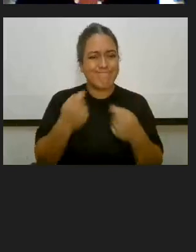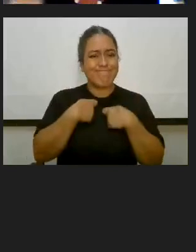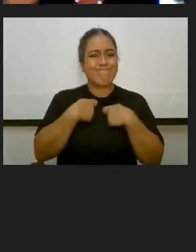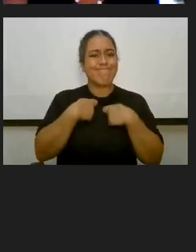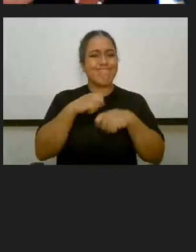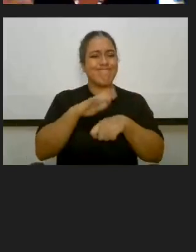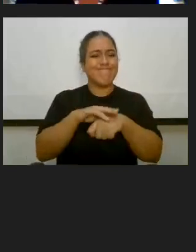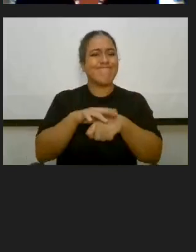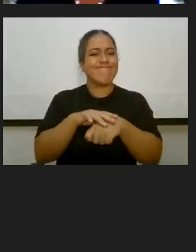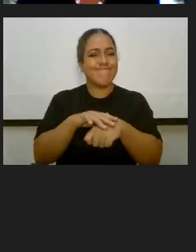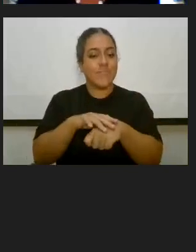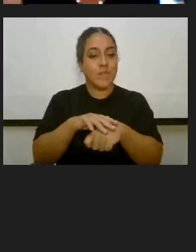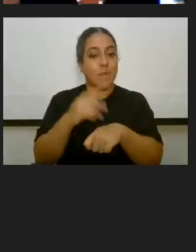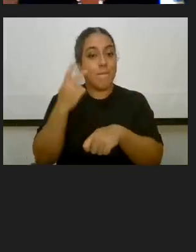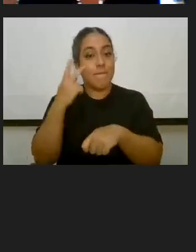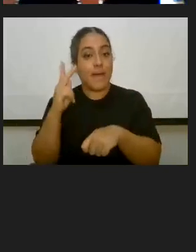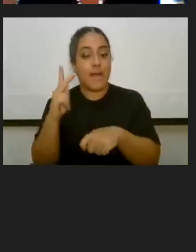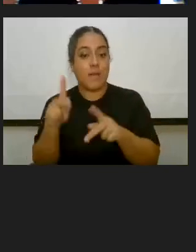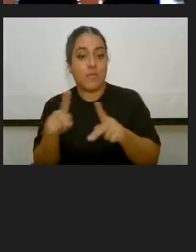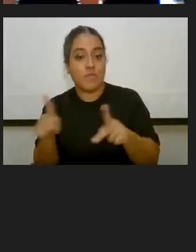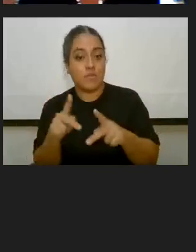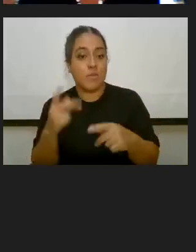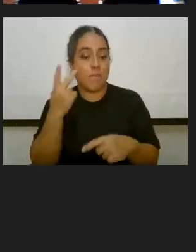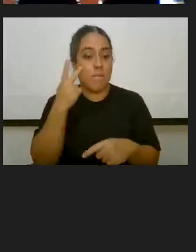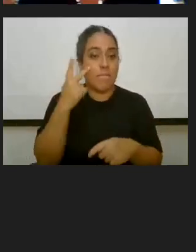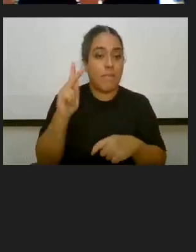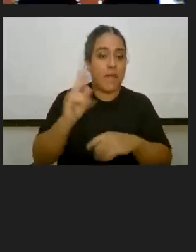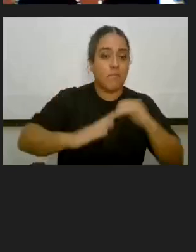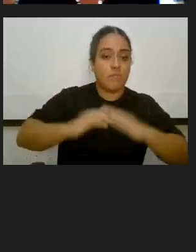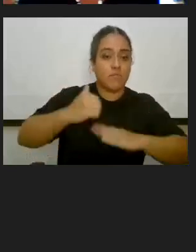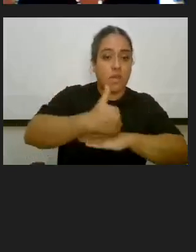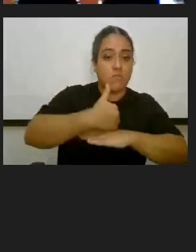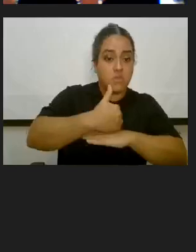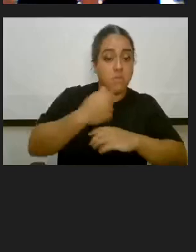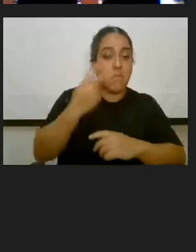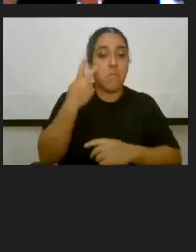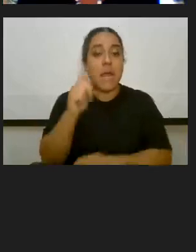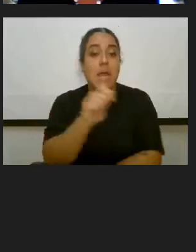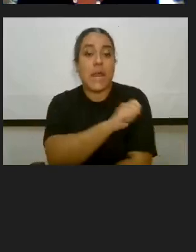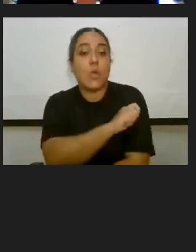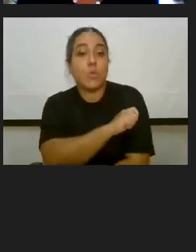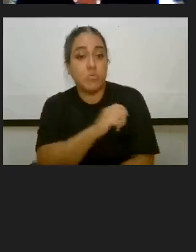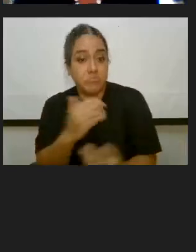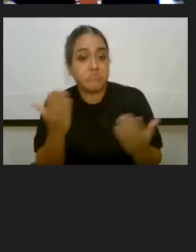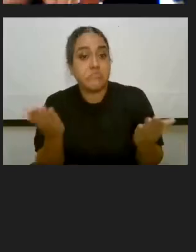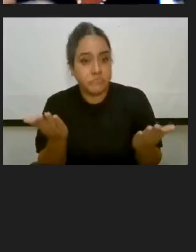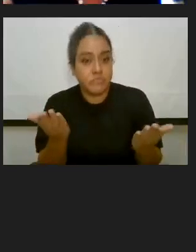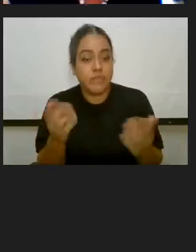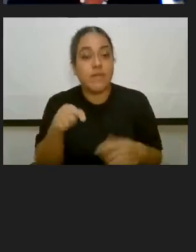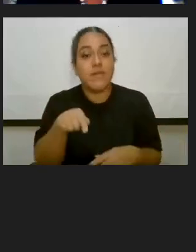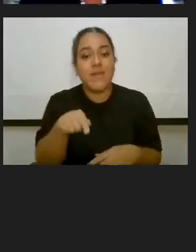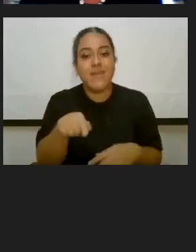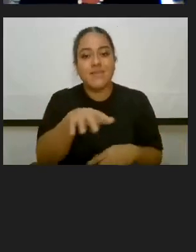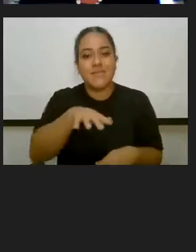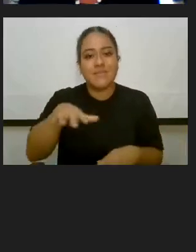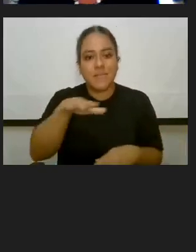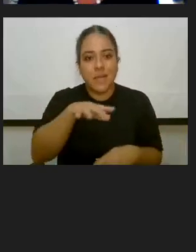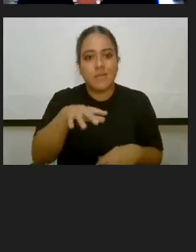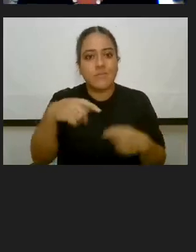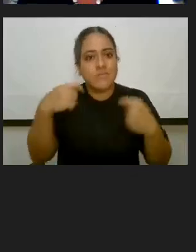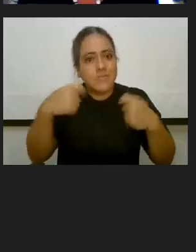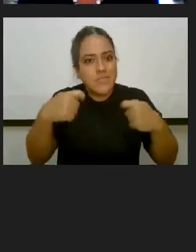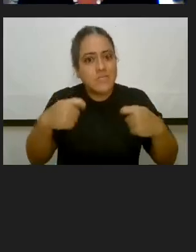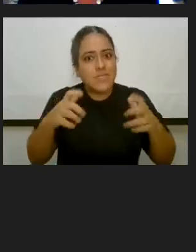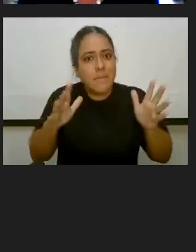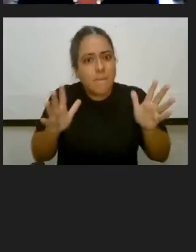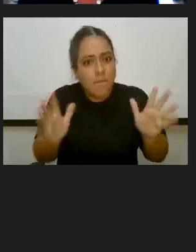os alunos, seja para os profissionais da educação? Só que é esse espaço que deveria estar promovendo a